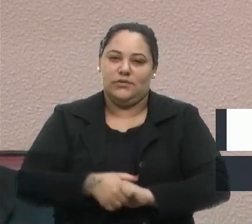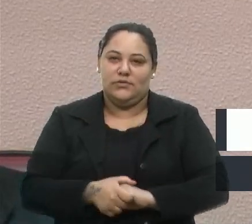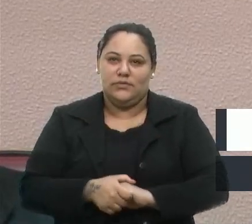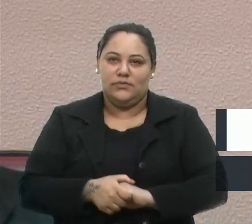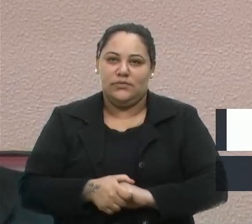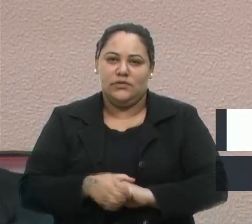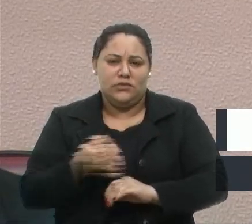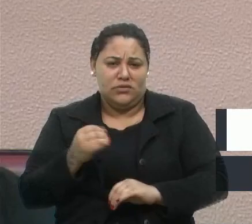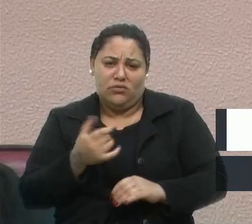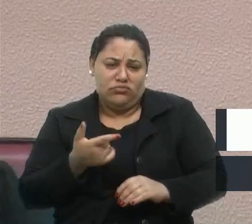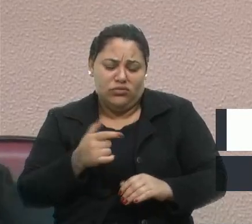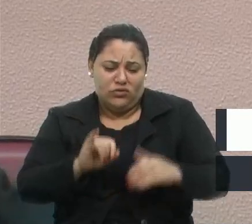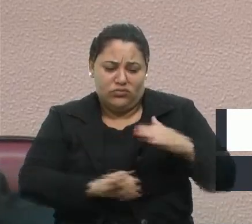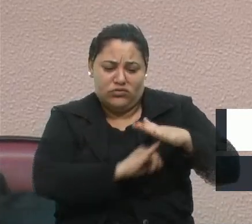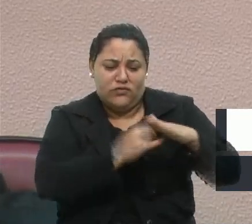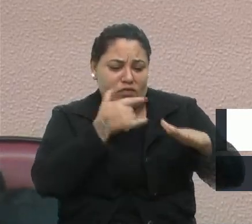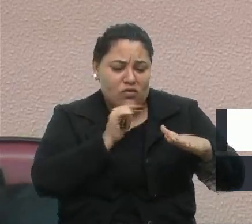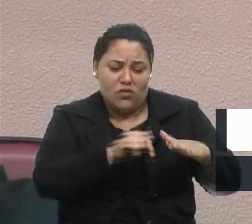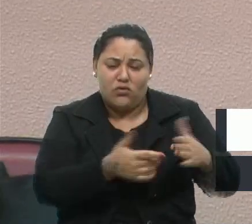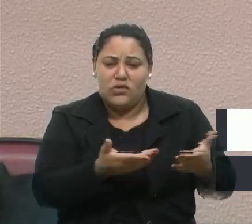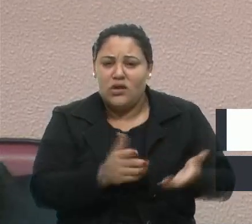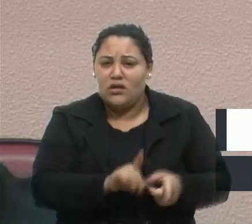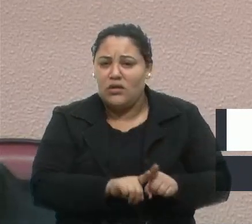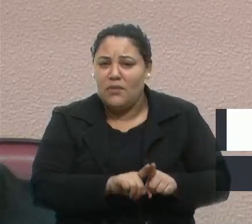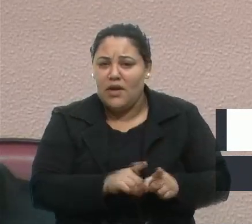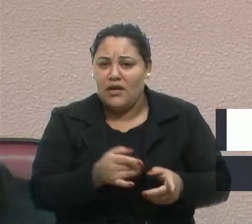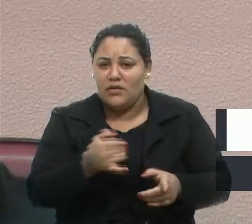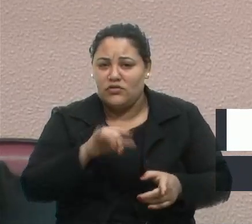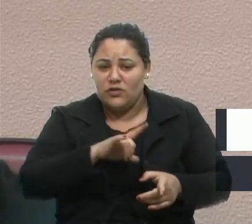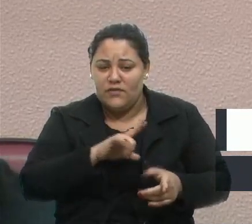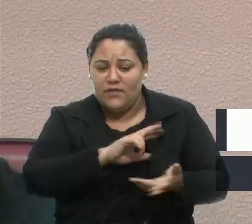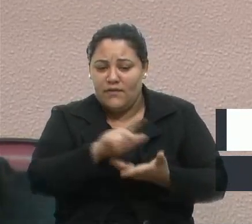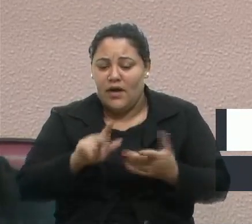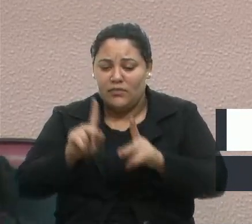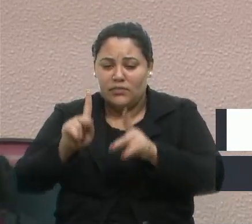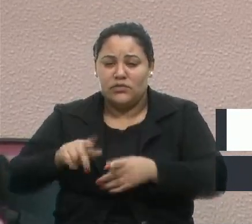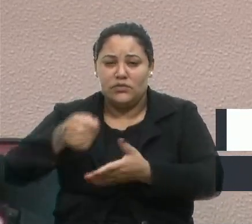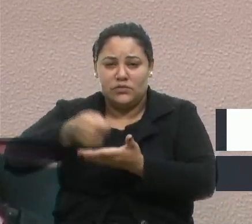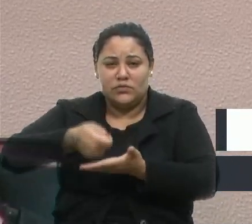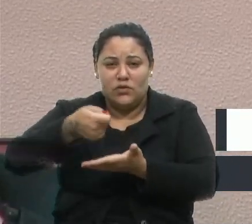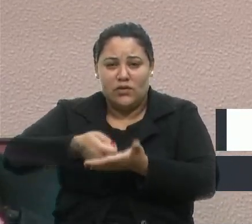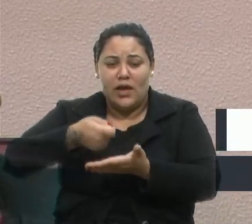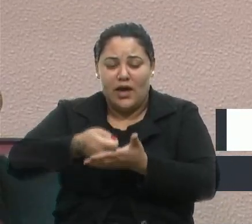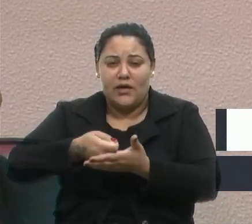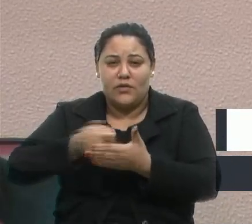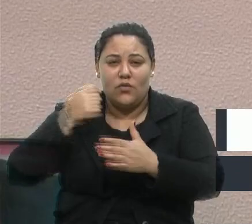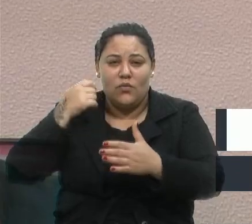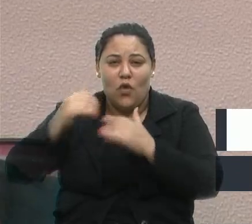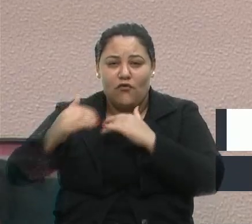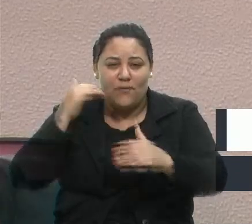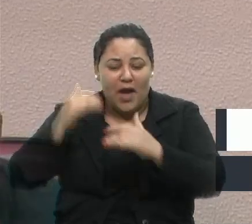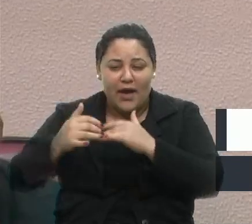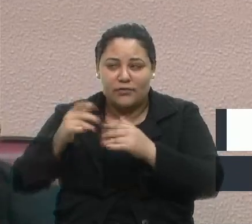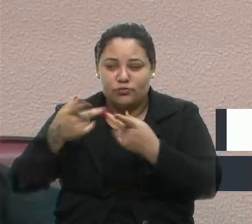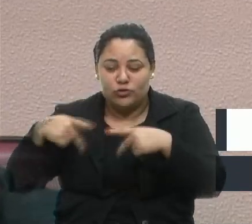Federal não saía. Se não tivesse as forças, não só o movimento, a população,